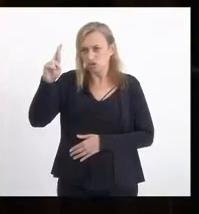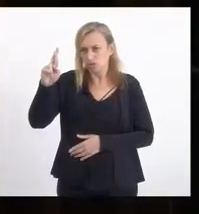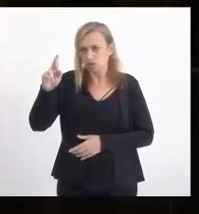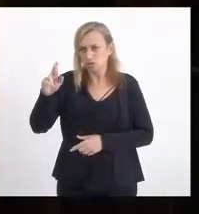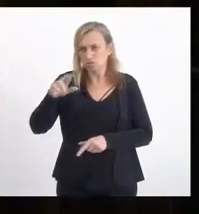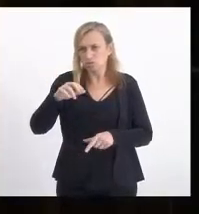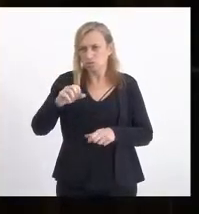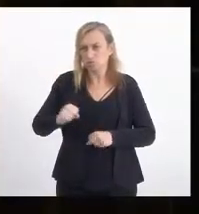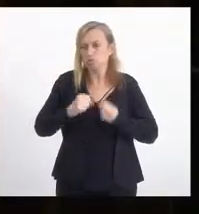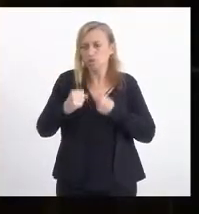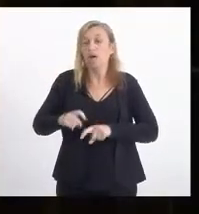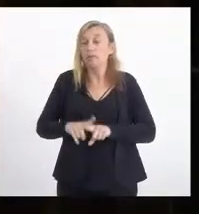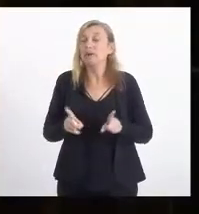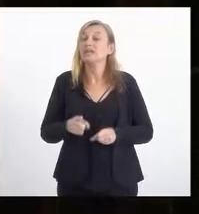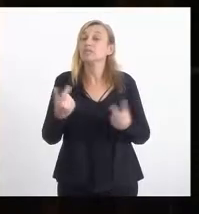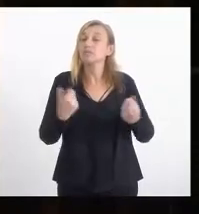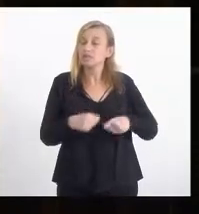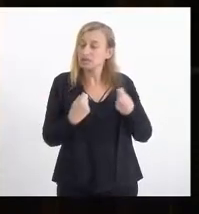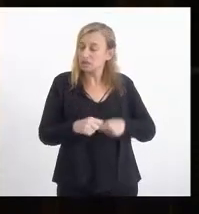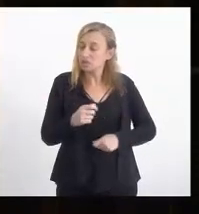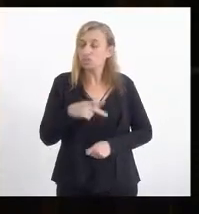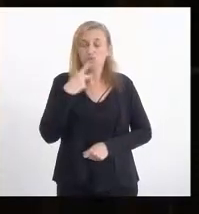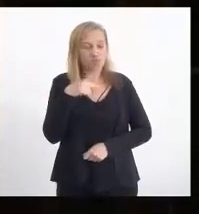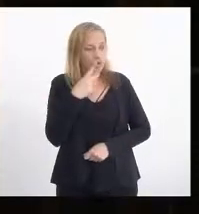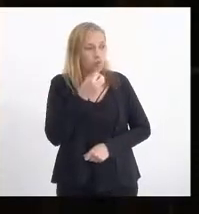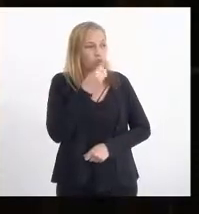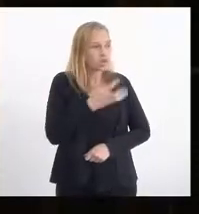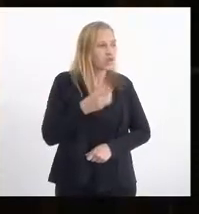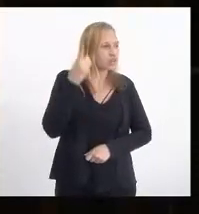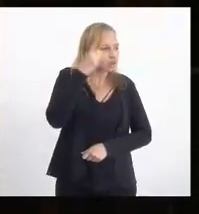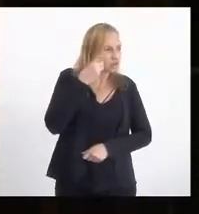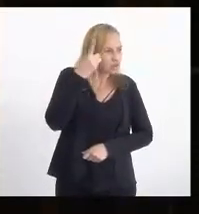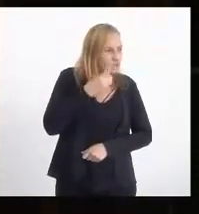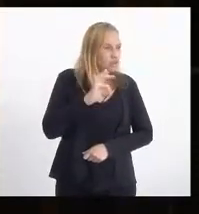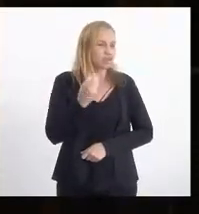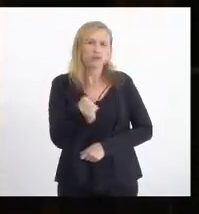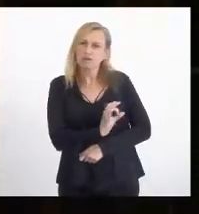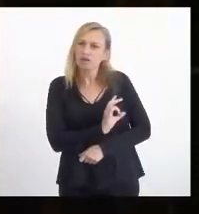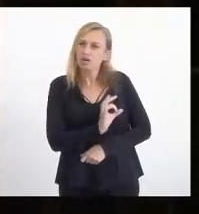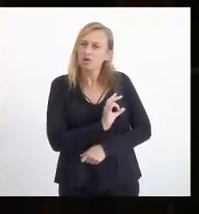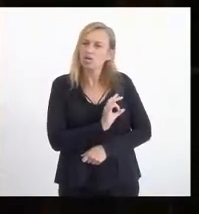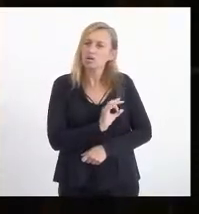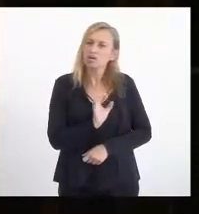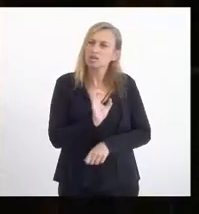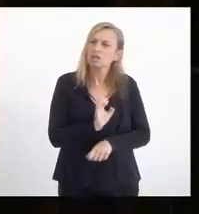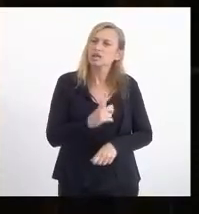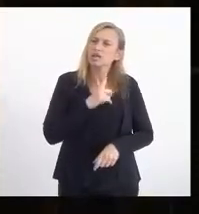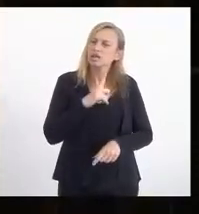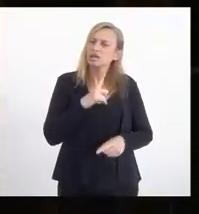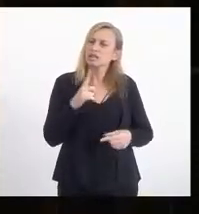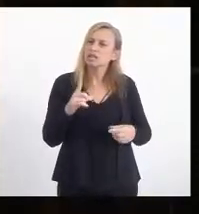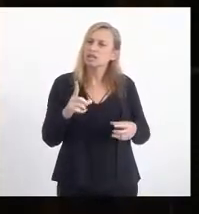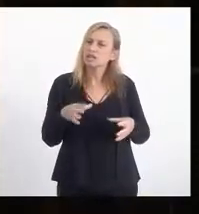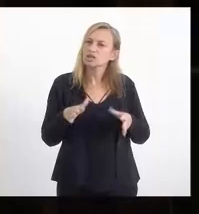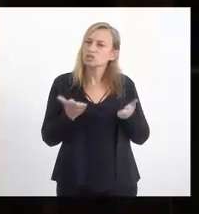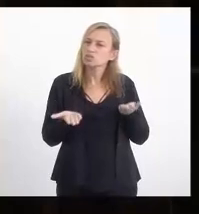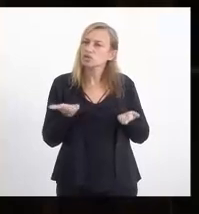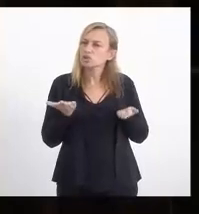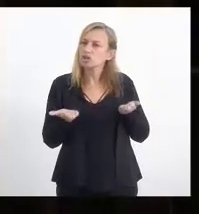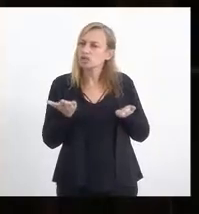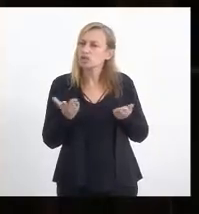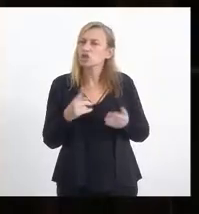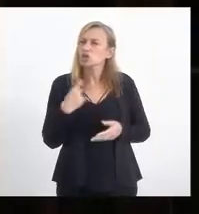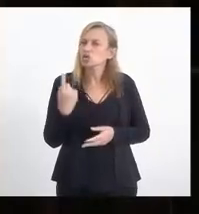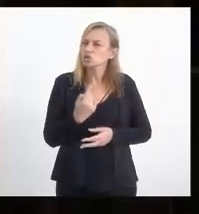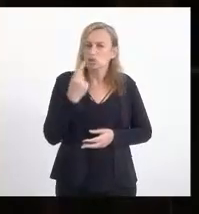é mas é preciso como bem colocou a deputado estadual Martha Rocha que haja uma justeza que